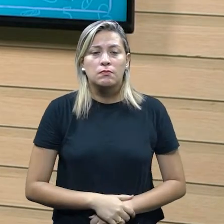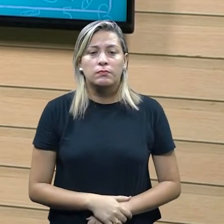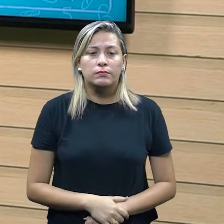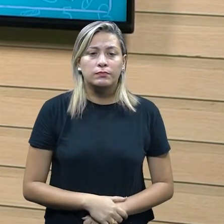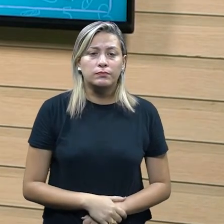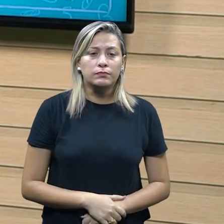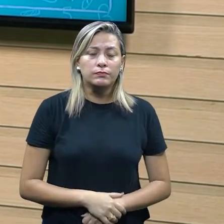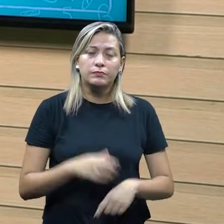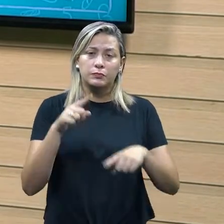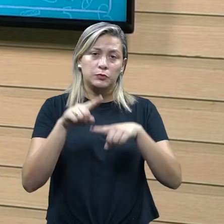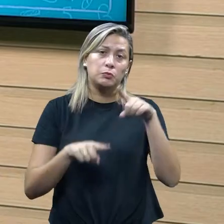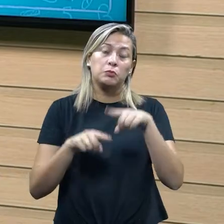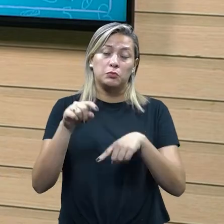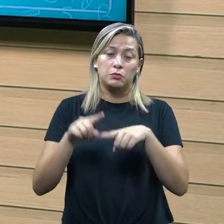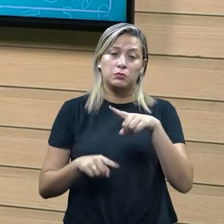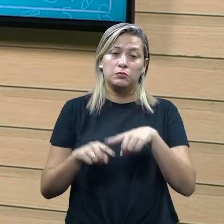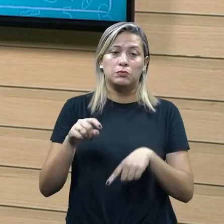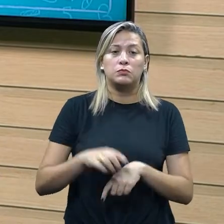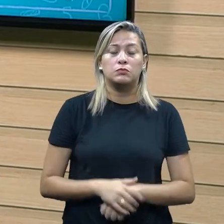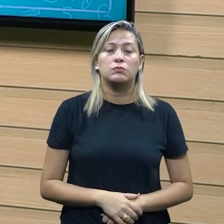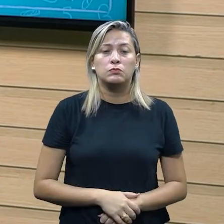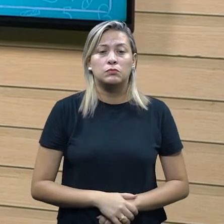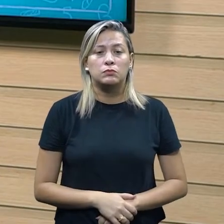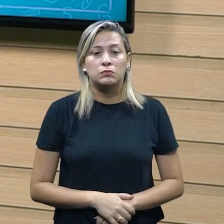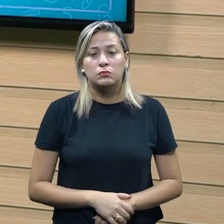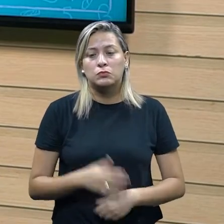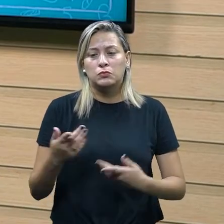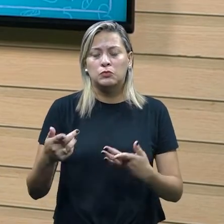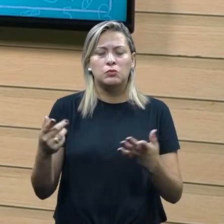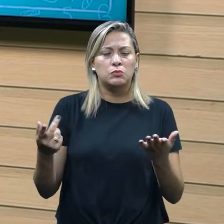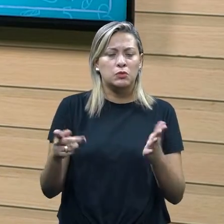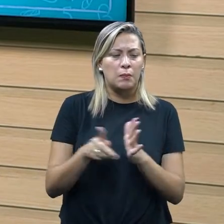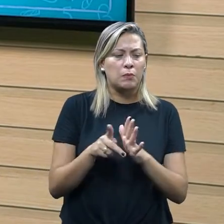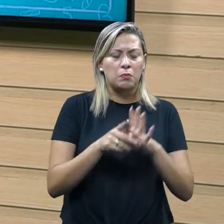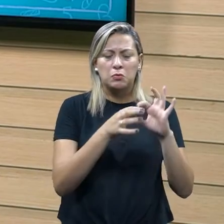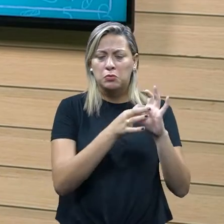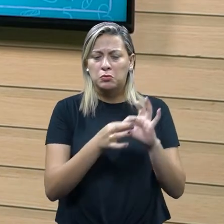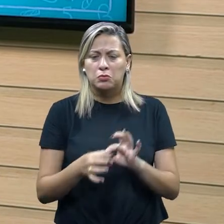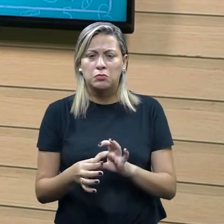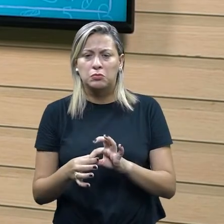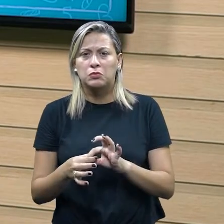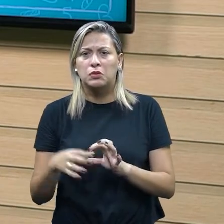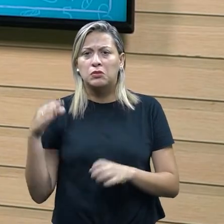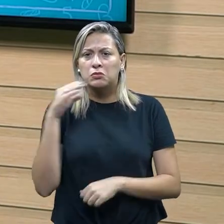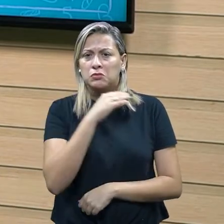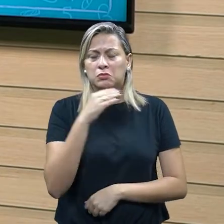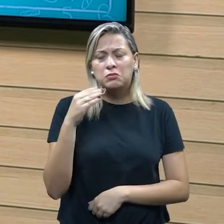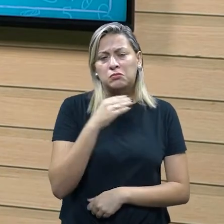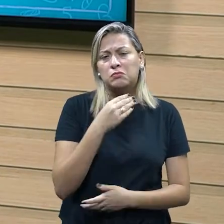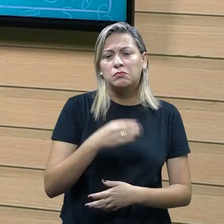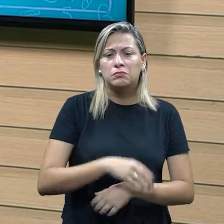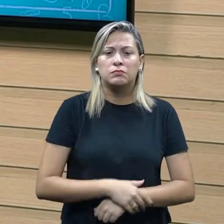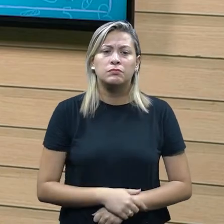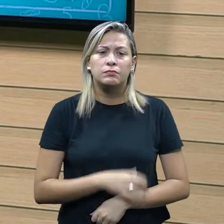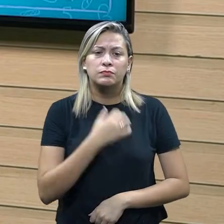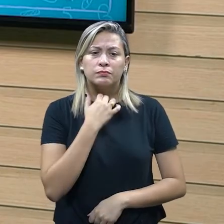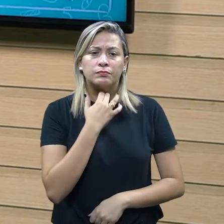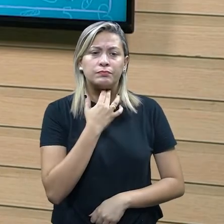como que esse produto vai se comportar em uma situação térmica, em uma situação de dinâmica de